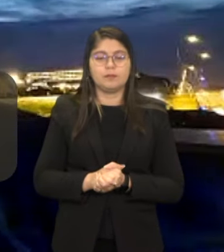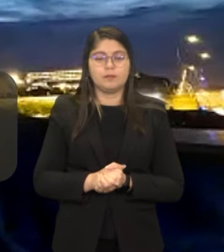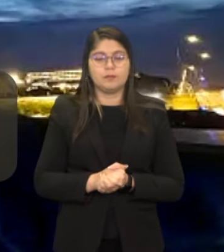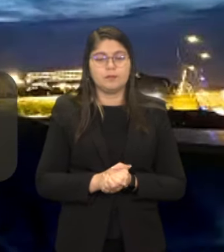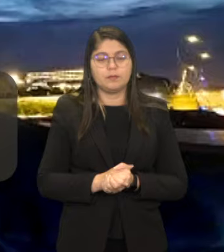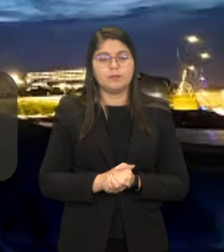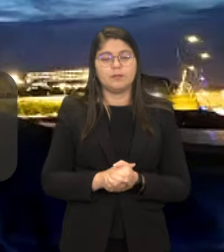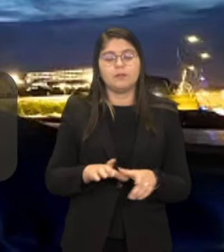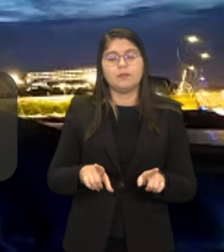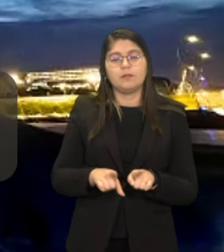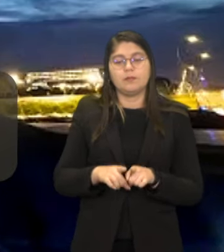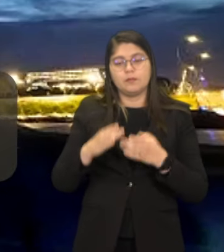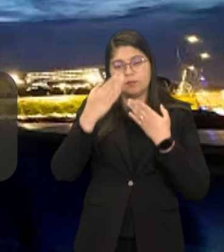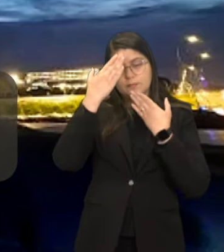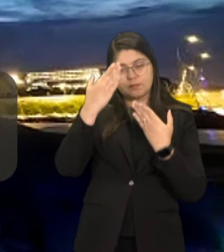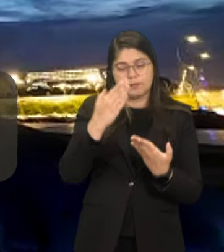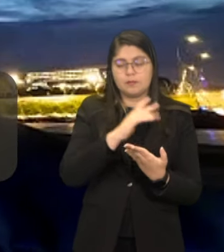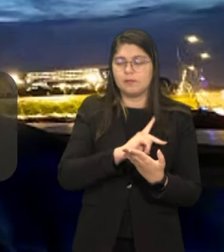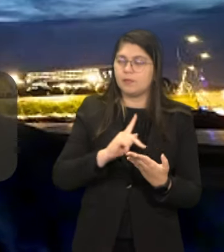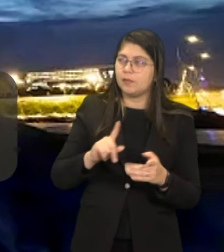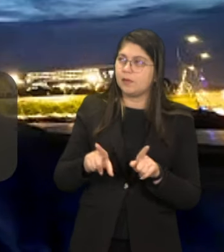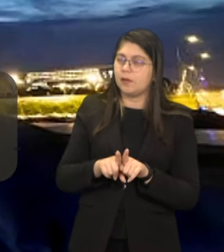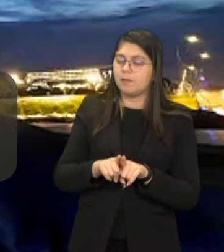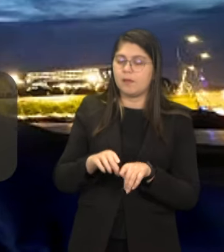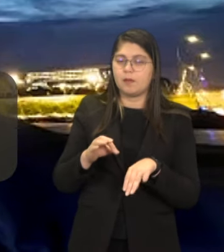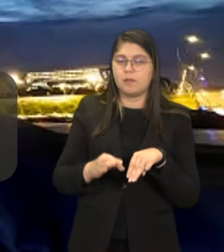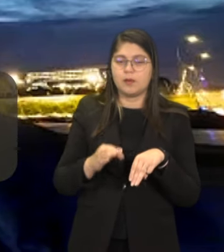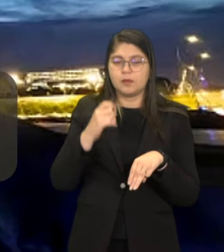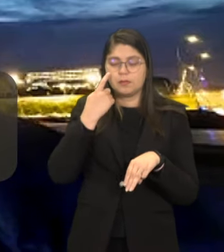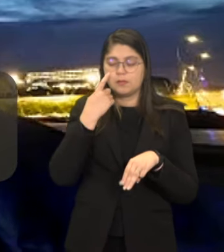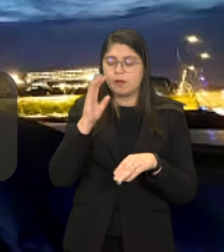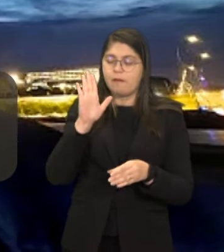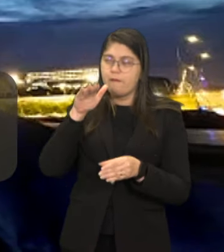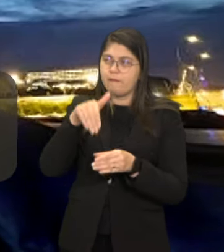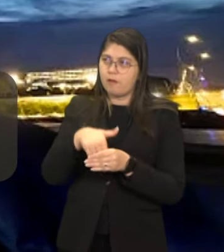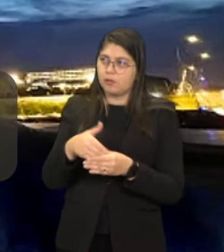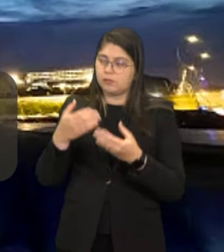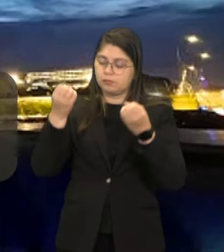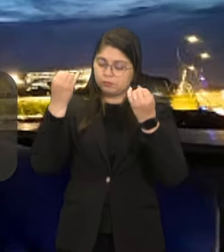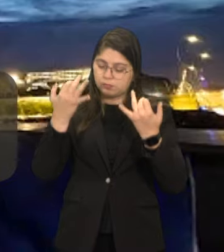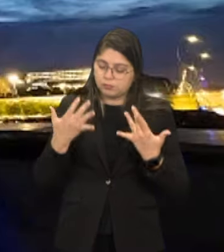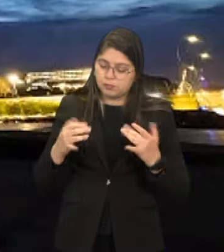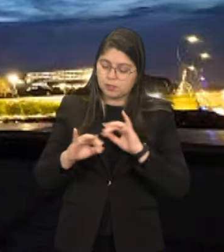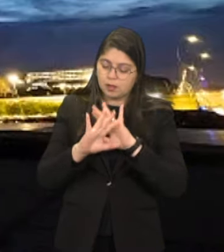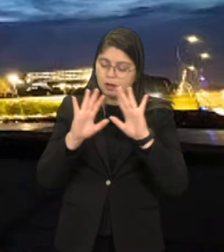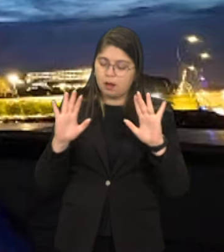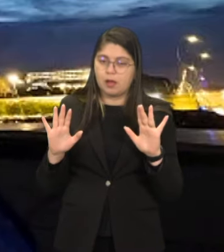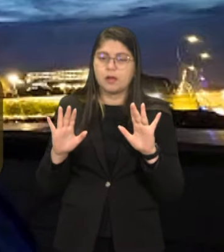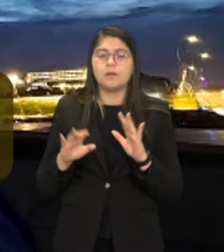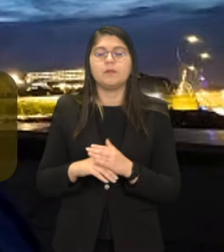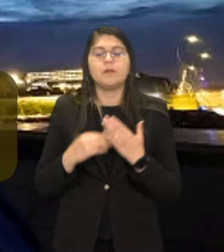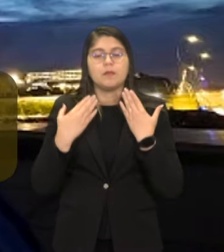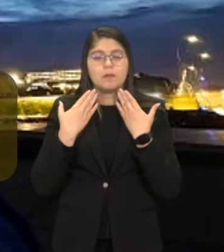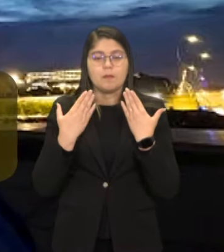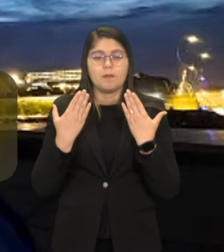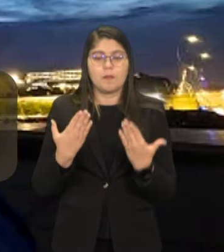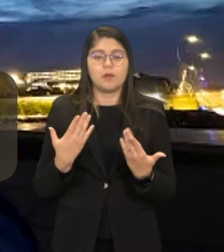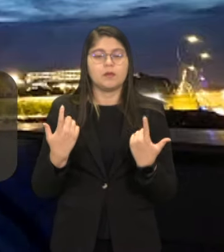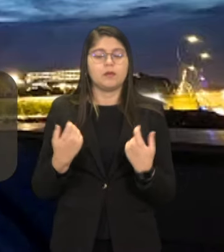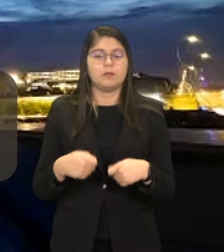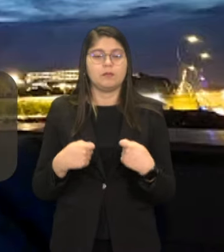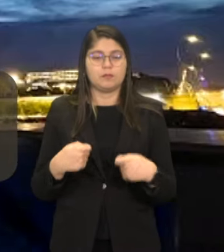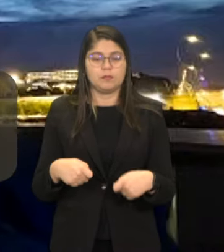Agradeço também aos esclarecimentos trazidos pelo voto do ministro Nunes Marques, o que demonstra a necessidade